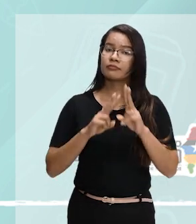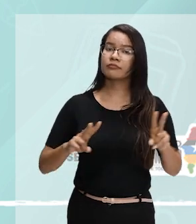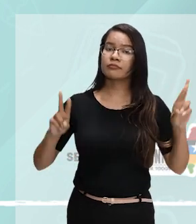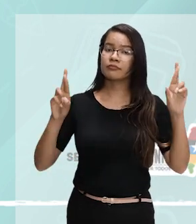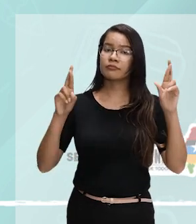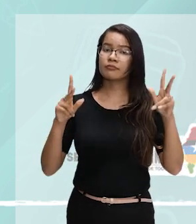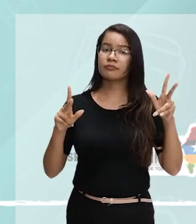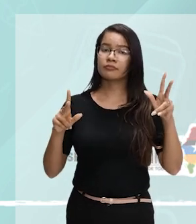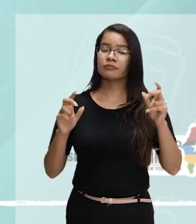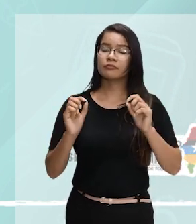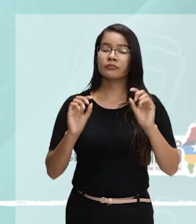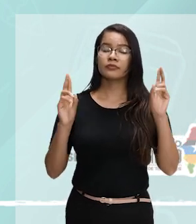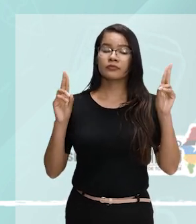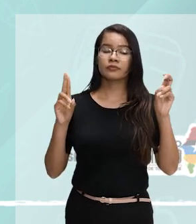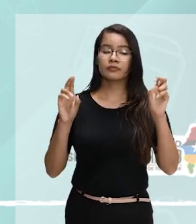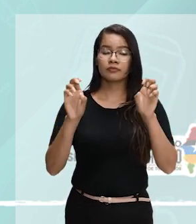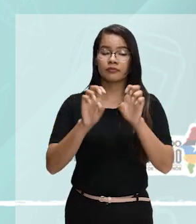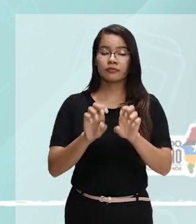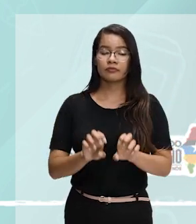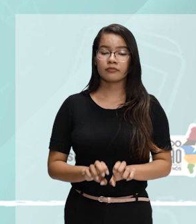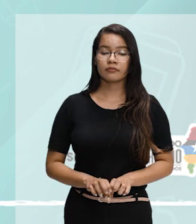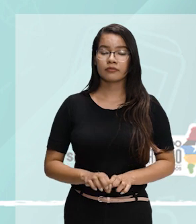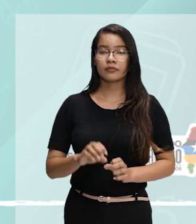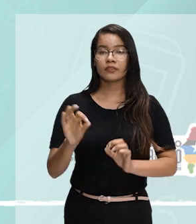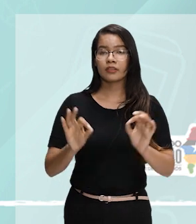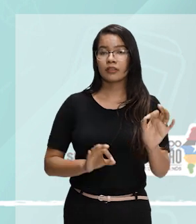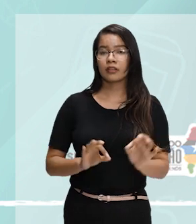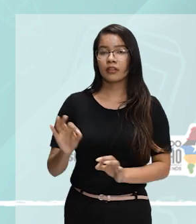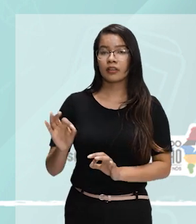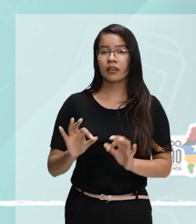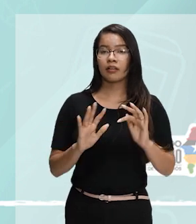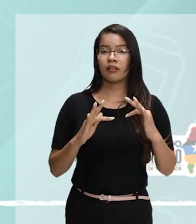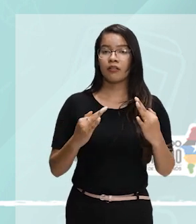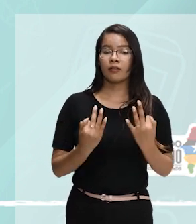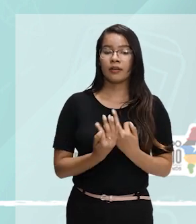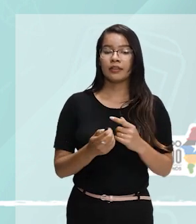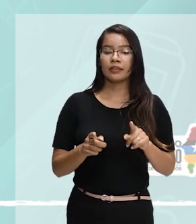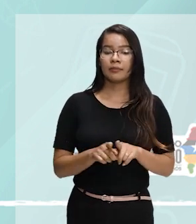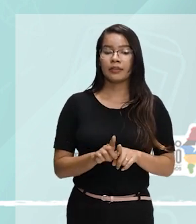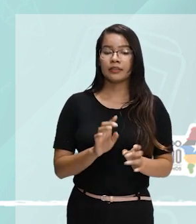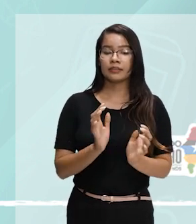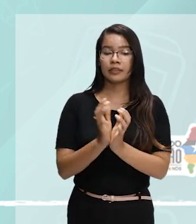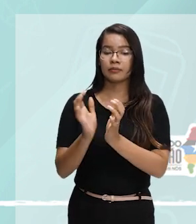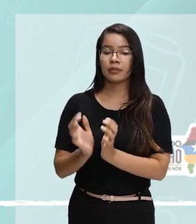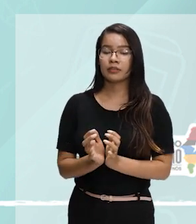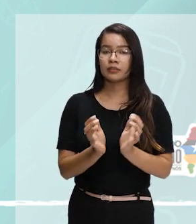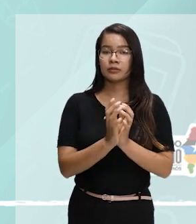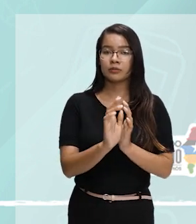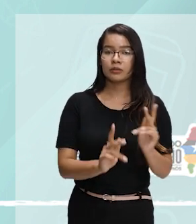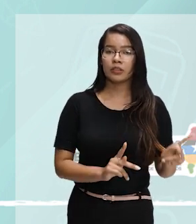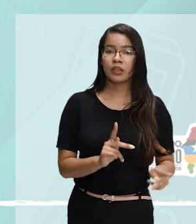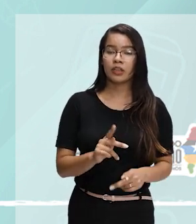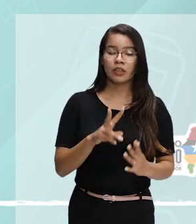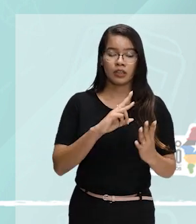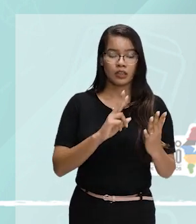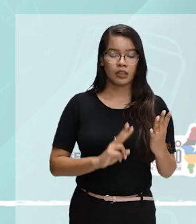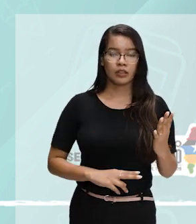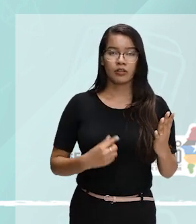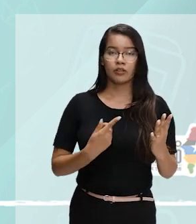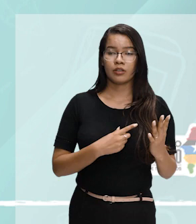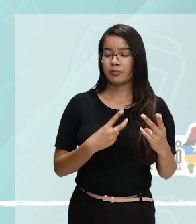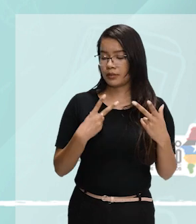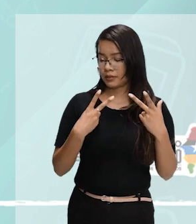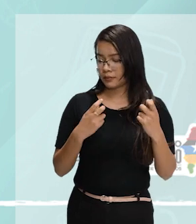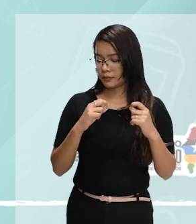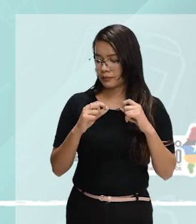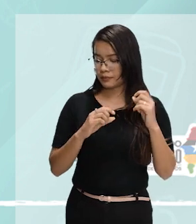sobre as organizações familiares das camadas mais populares. E ao longo dessa leitura, gente, nós vamos perceber que as descrições das